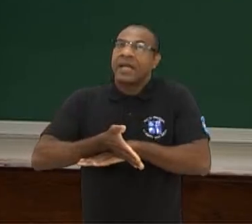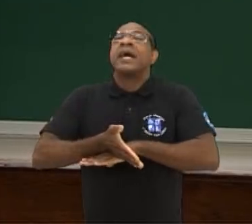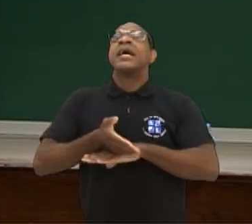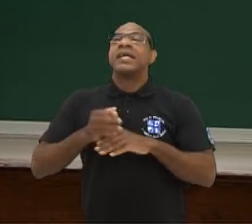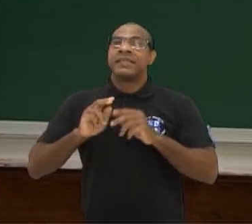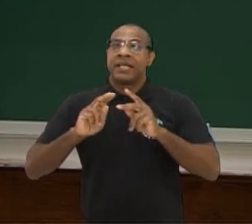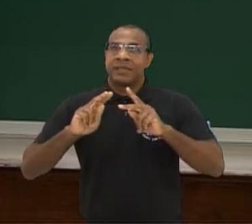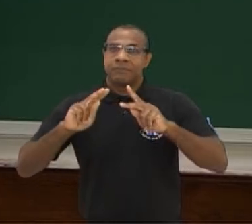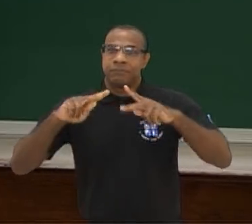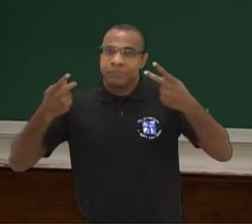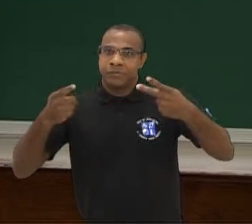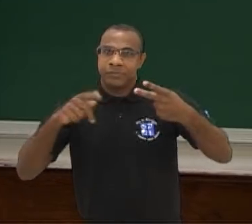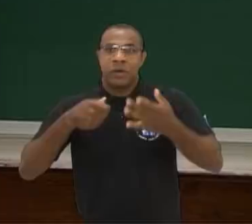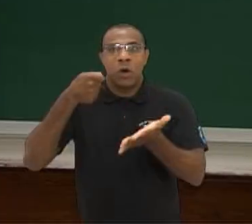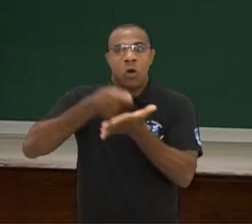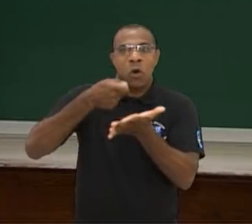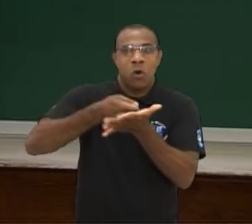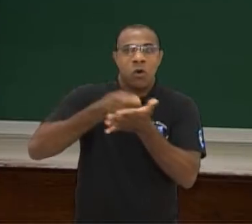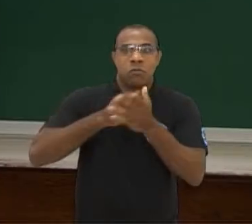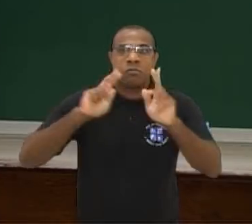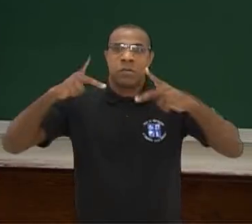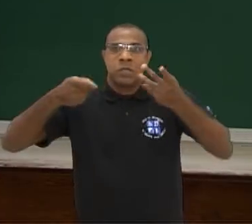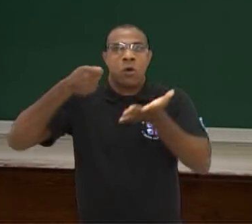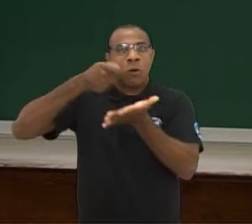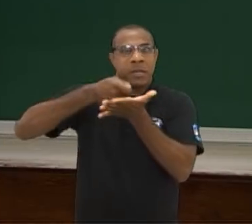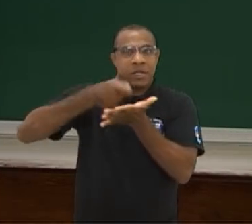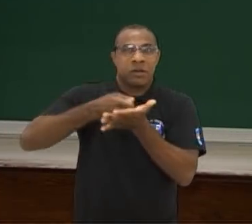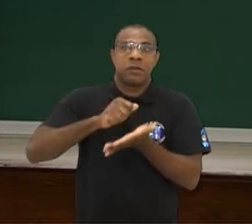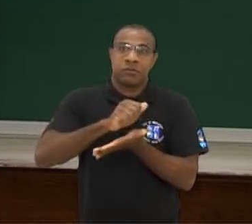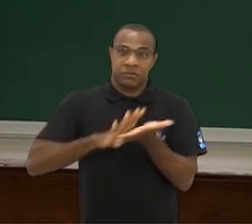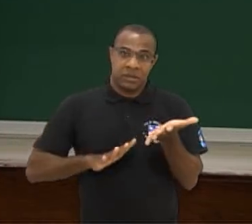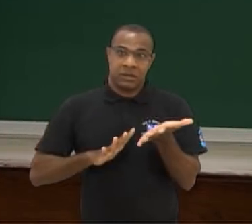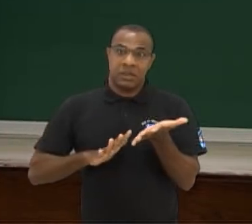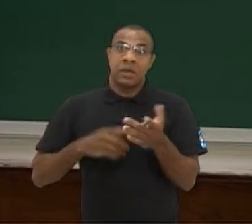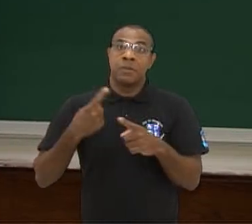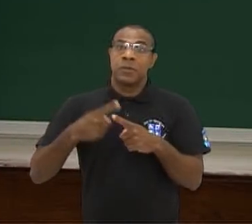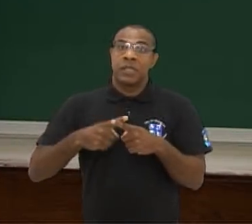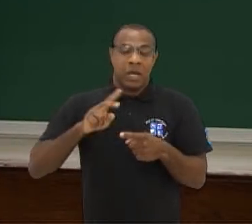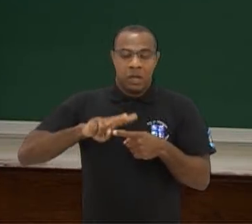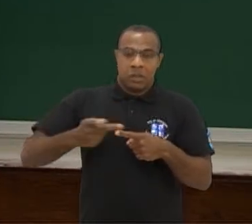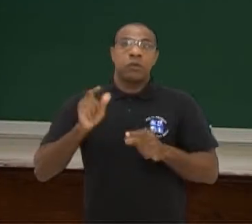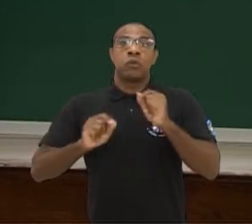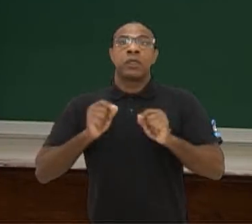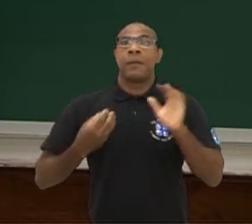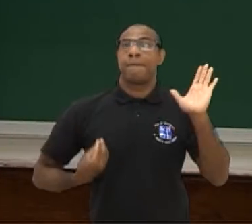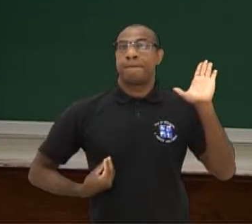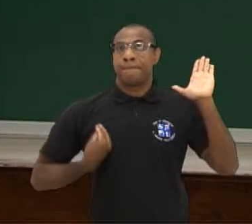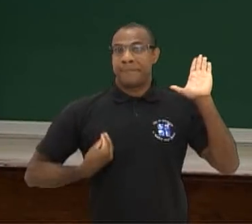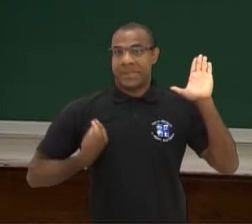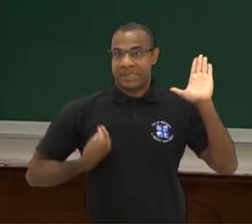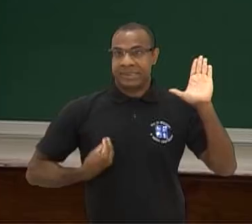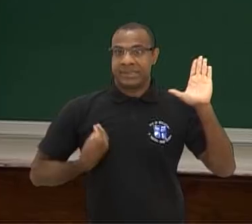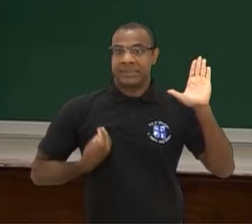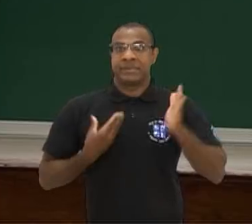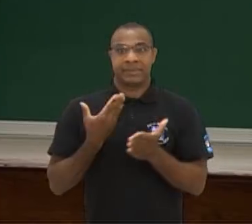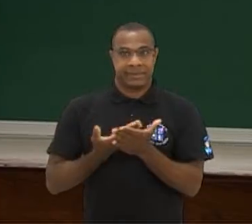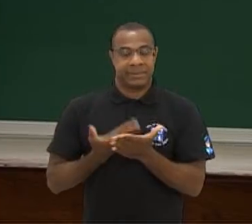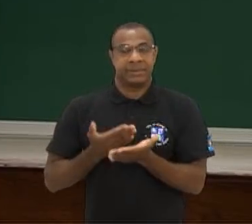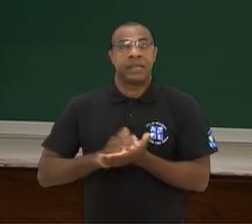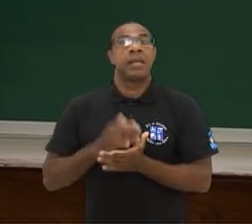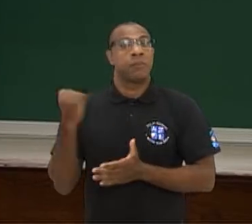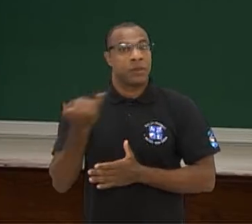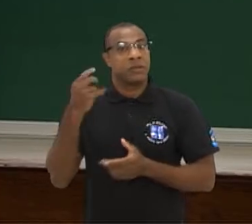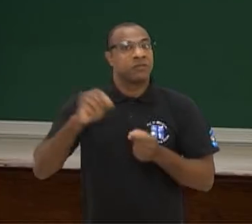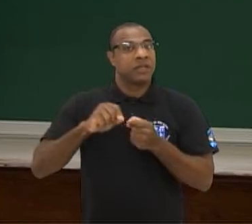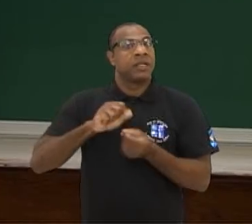obrigatória, e façam essa atividade. Por quê? Porque essa atividade vale como presença, nessa aula. Então é muito importante que você